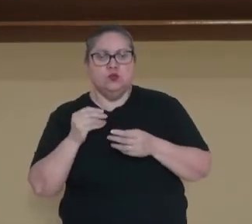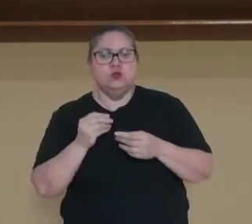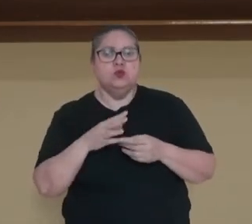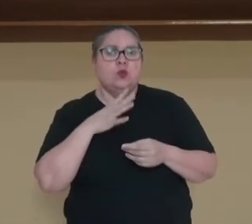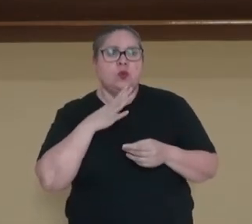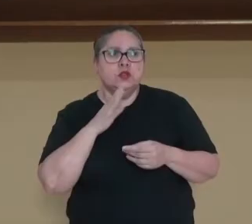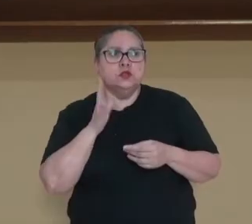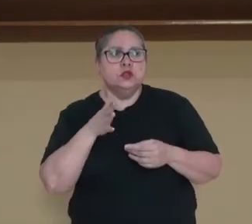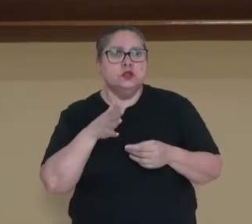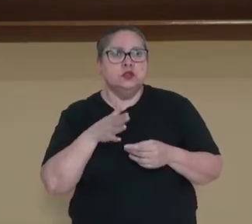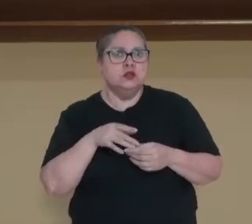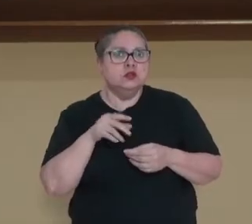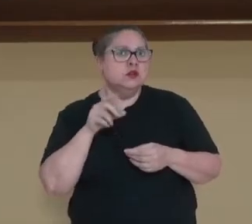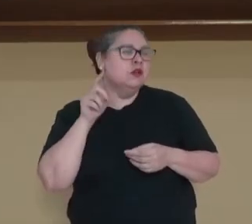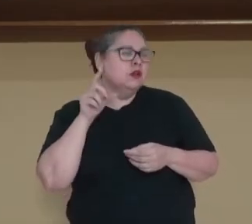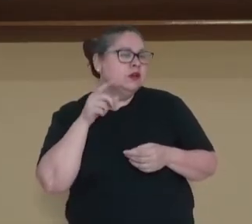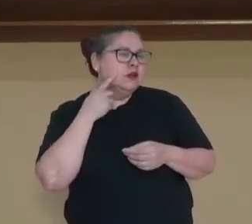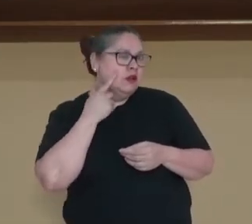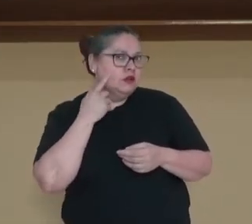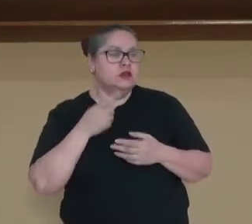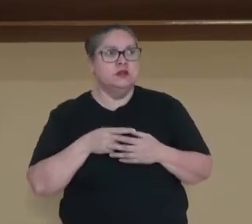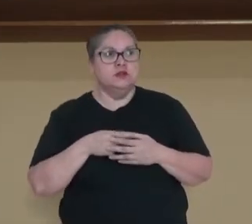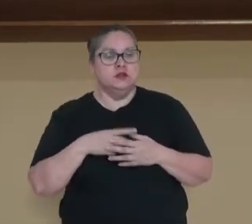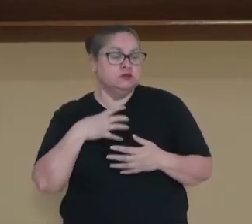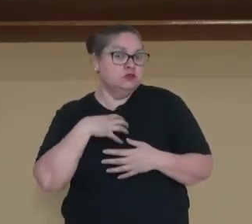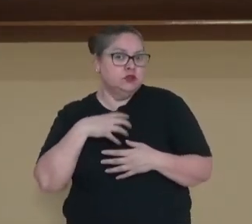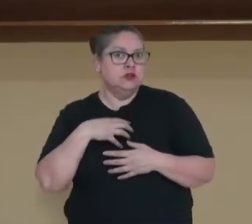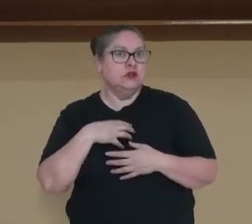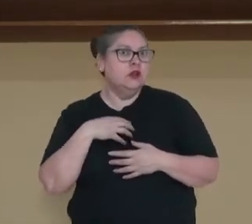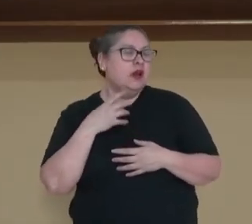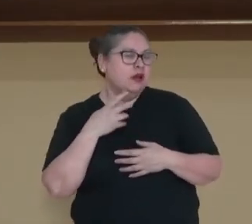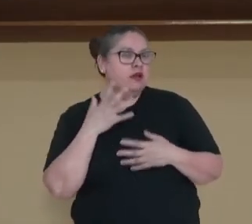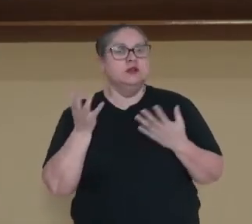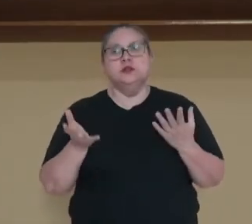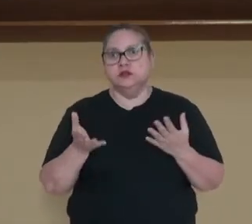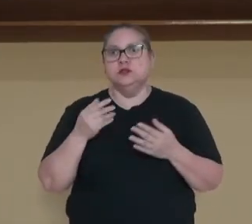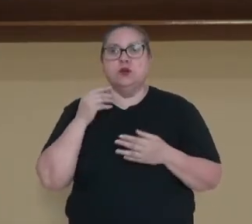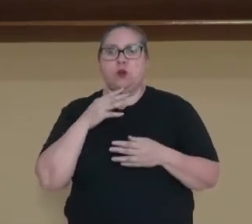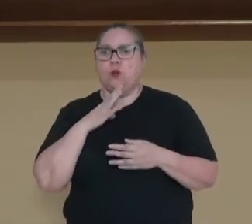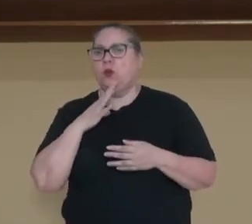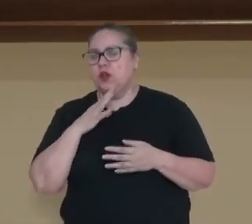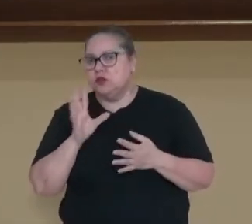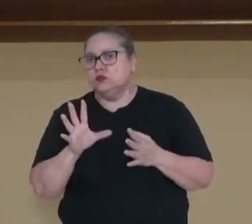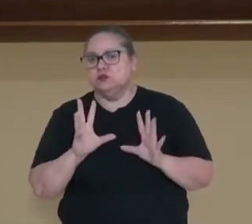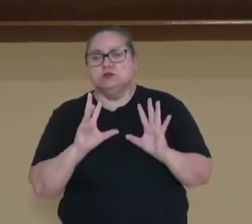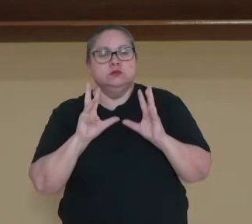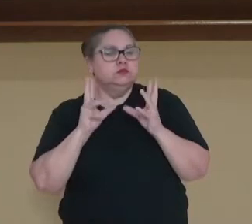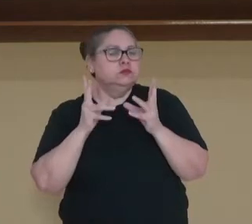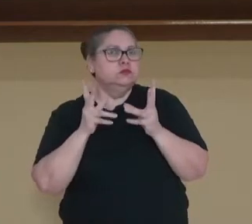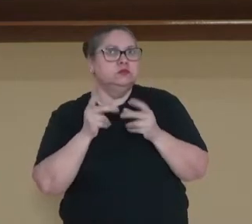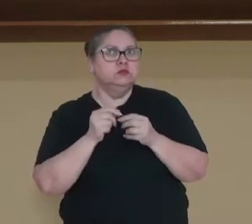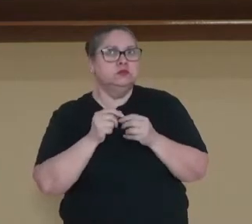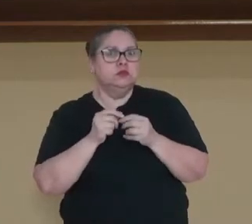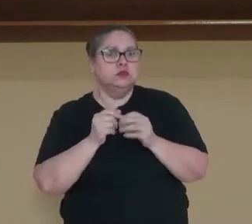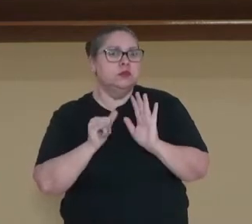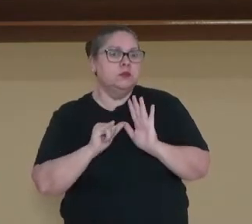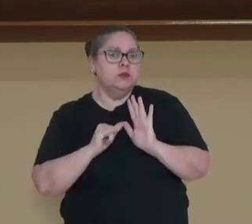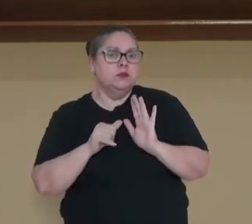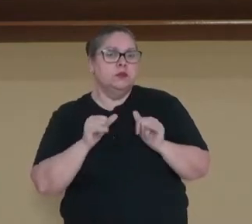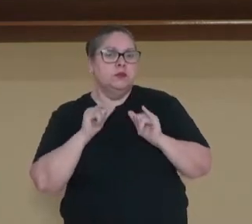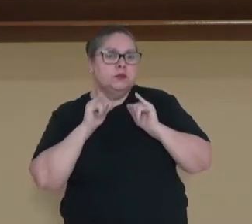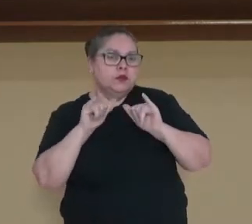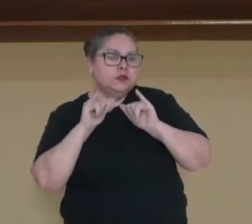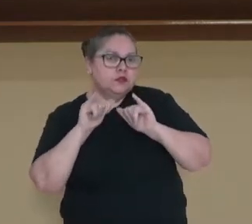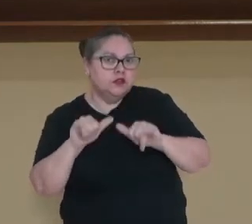por exemplo, de uma piscadinha de olho, né? É um gesto bem conhecido. Então, são mensagens que